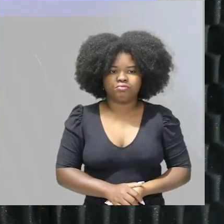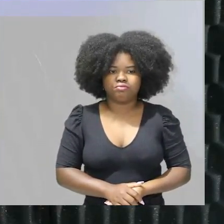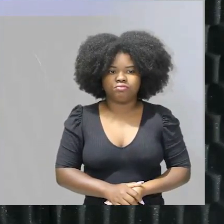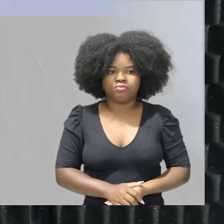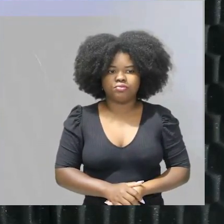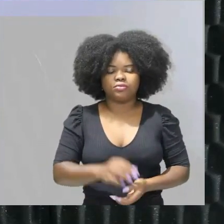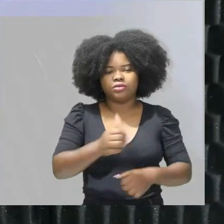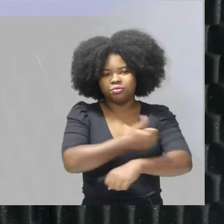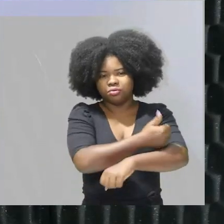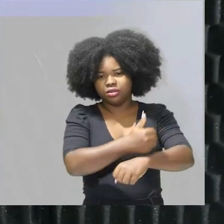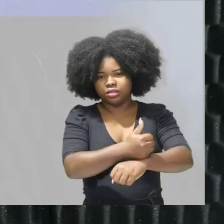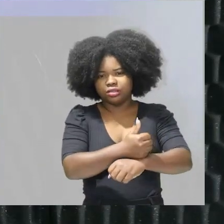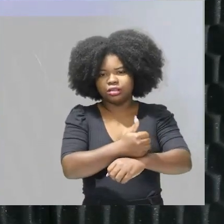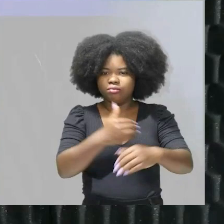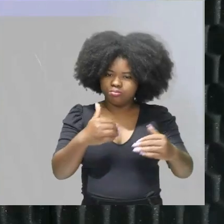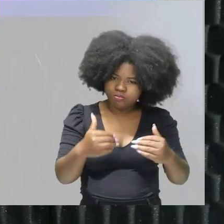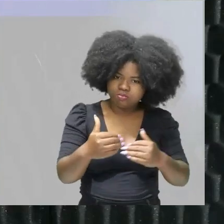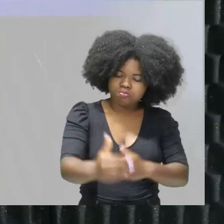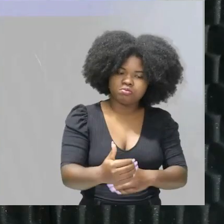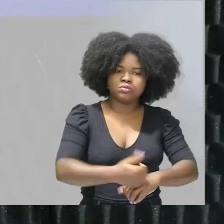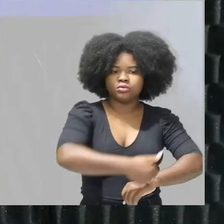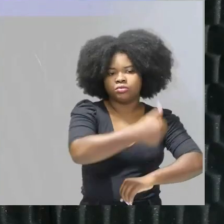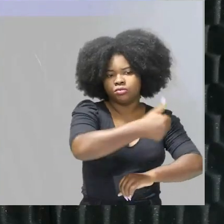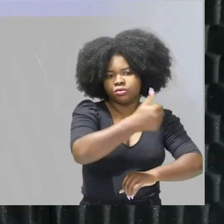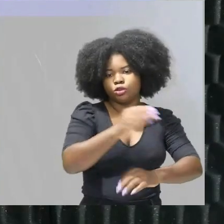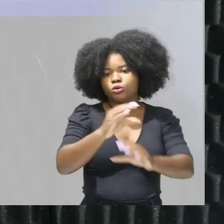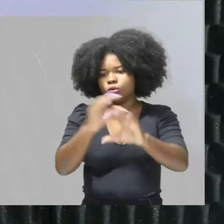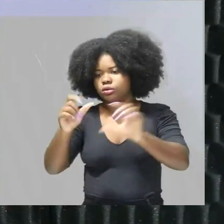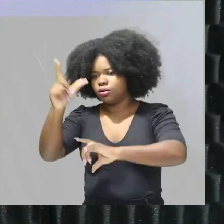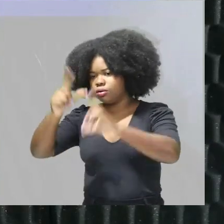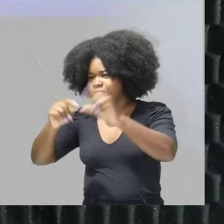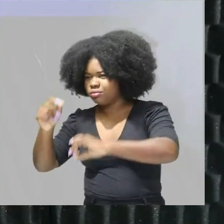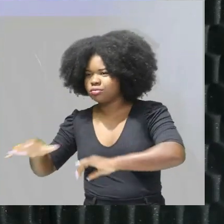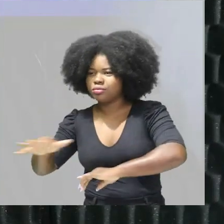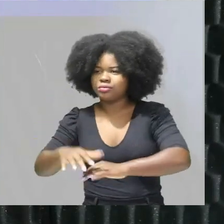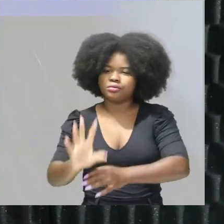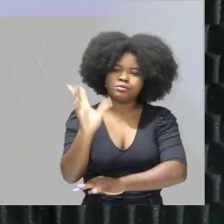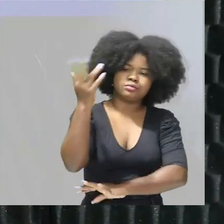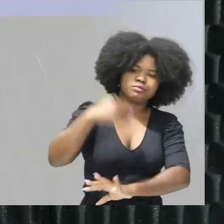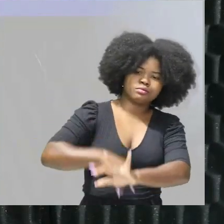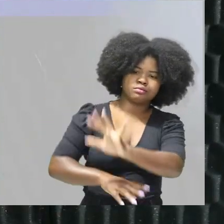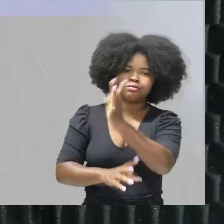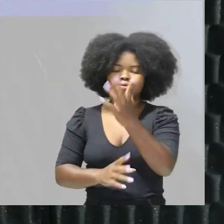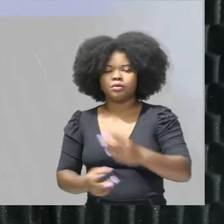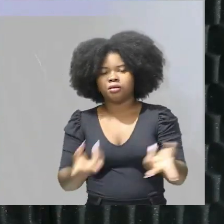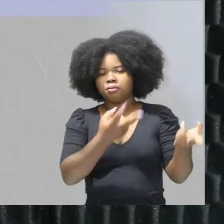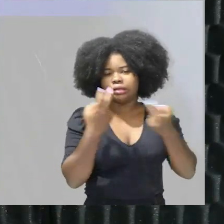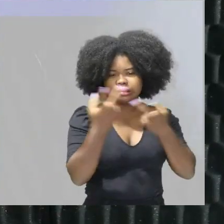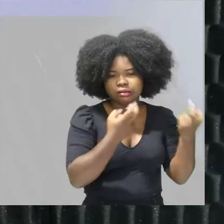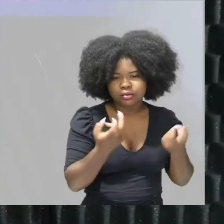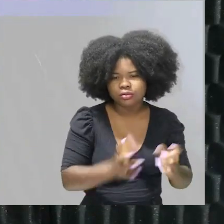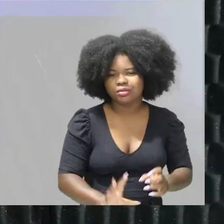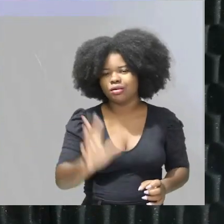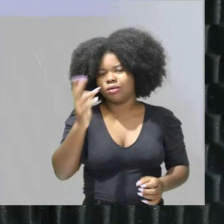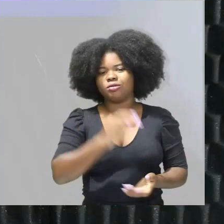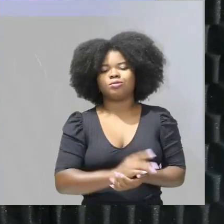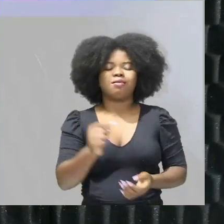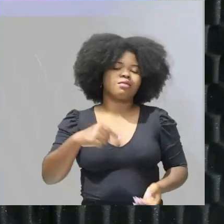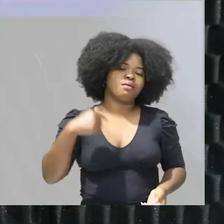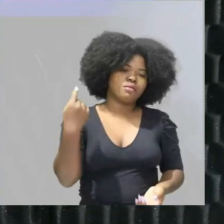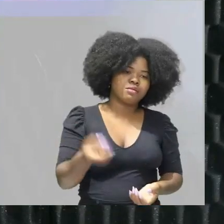que vem para frente o Céu Estrelado a natureza a percepção fenômeno vem